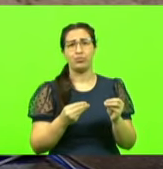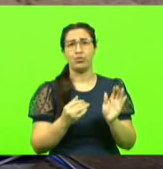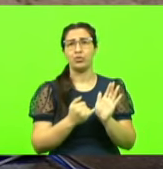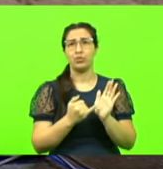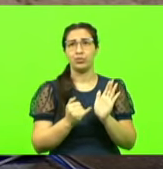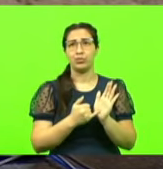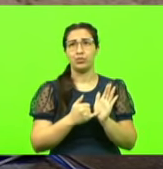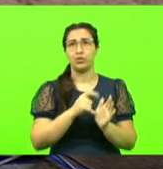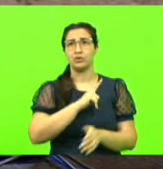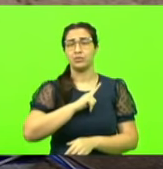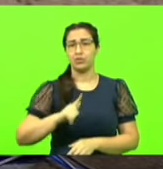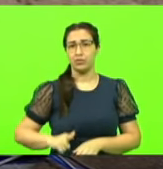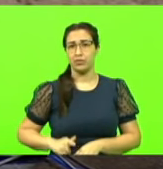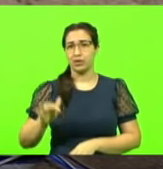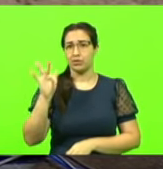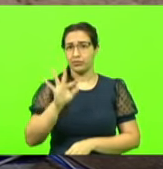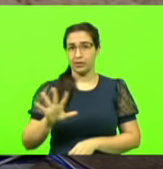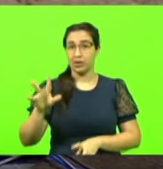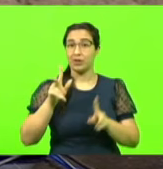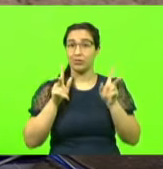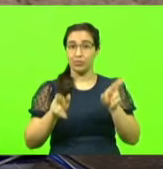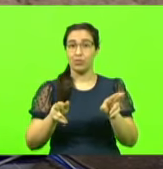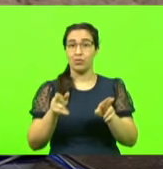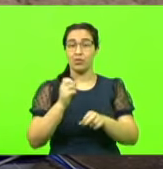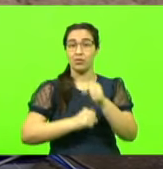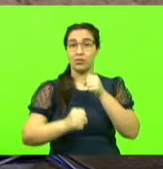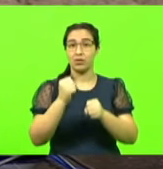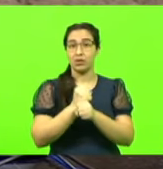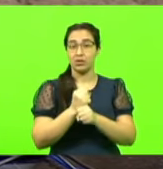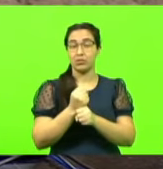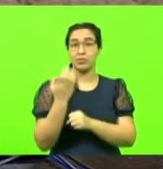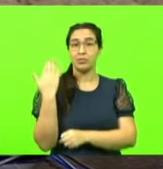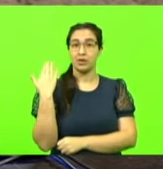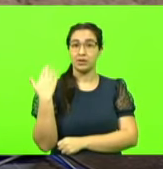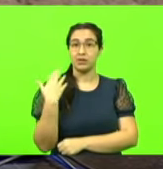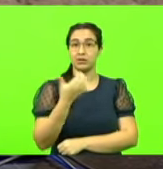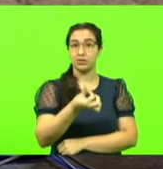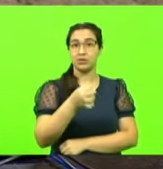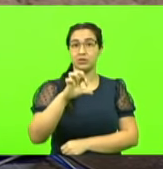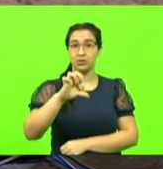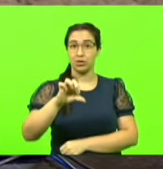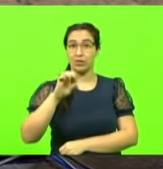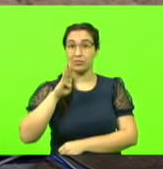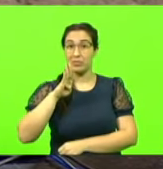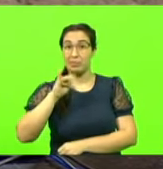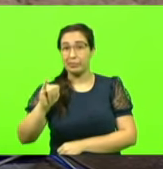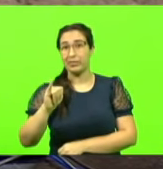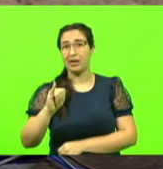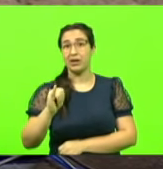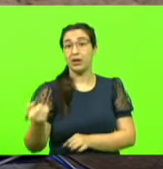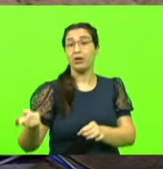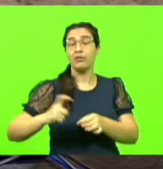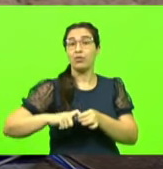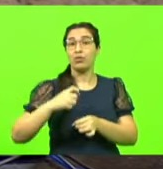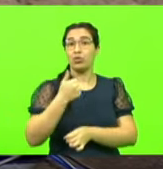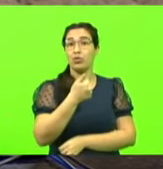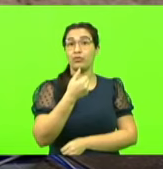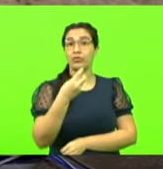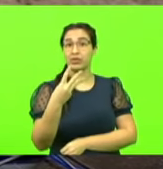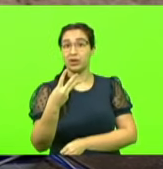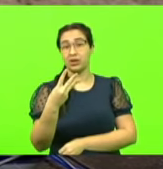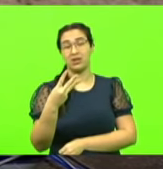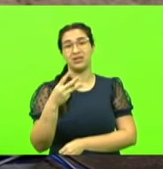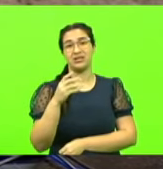histórico, como o ano passado, que foi 69 bilhões e retornou apenas 13 bilhões. Eu entendo a